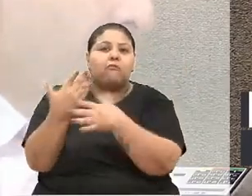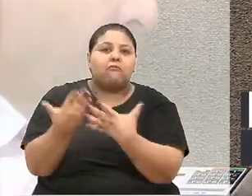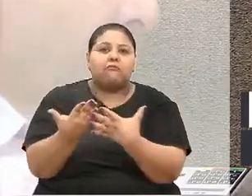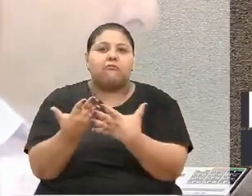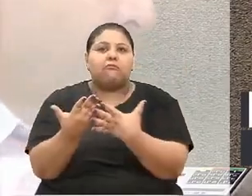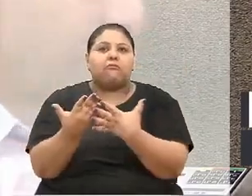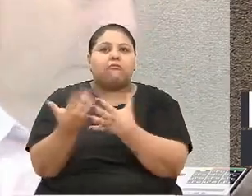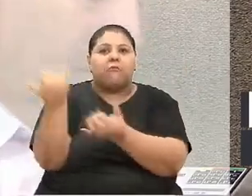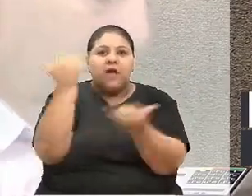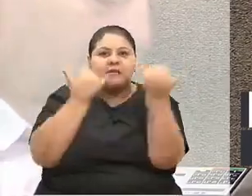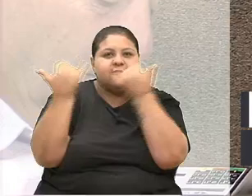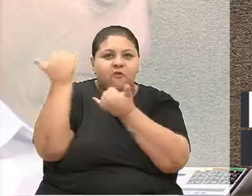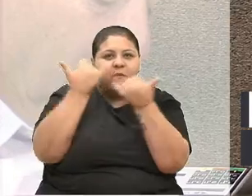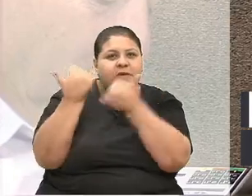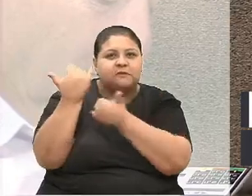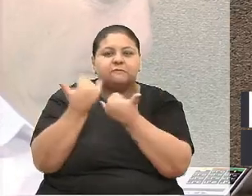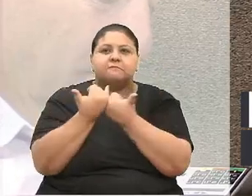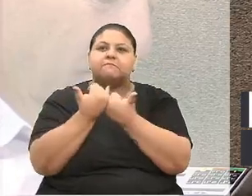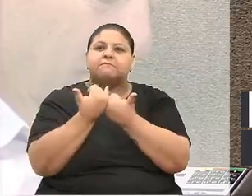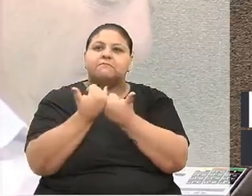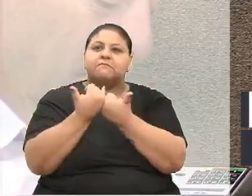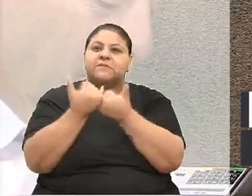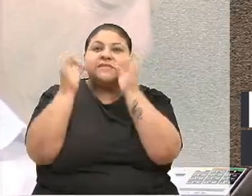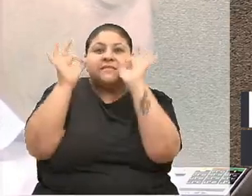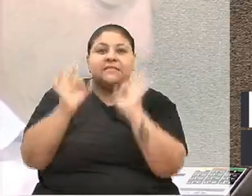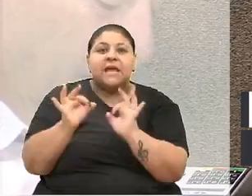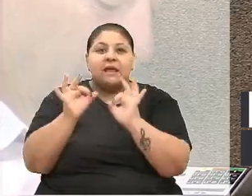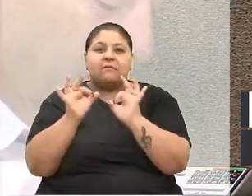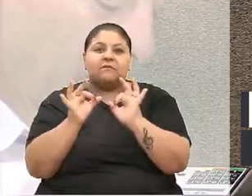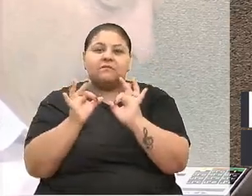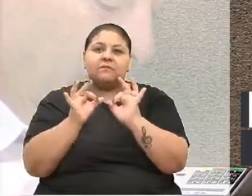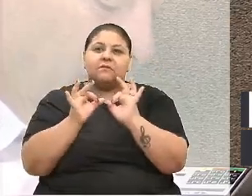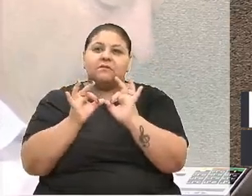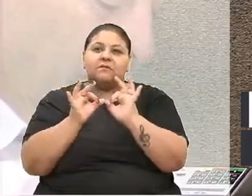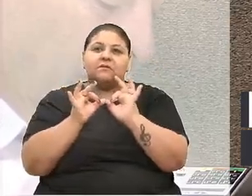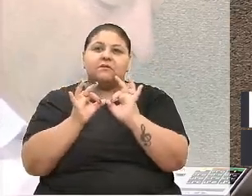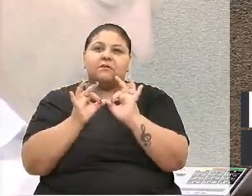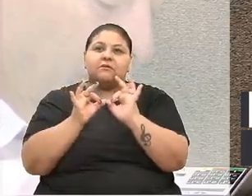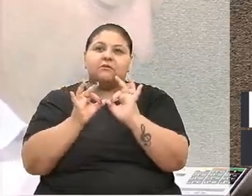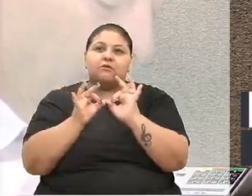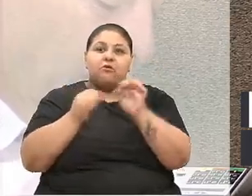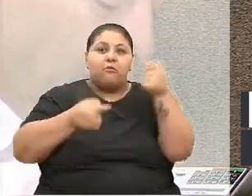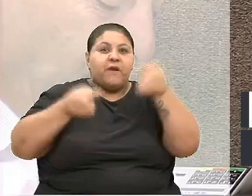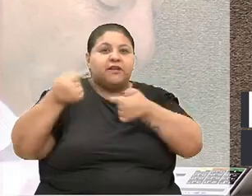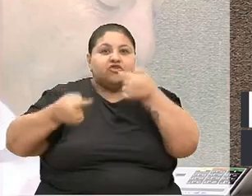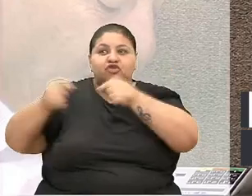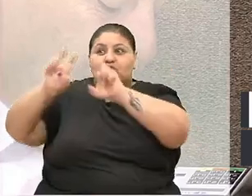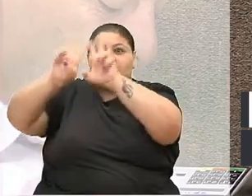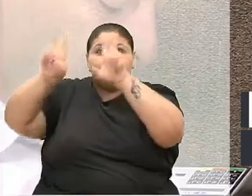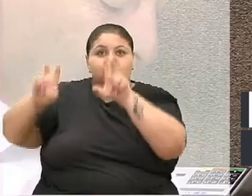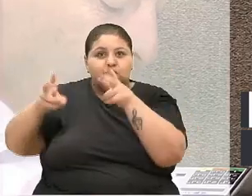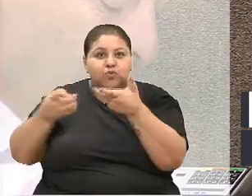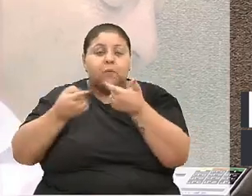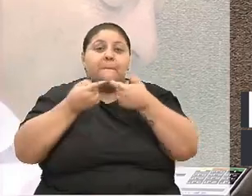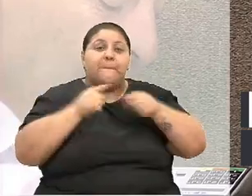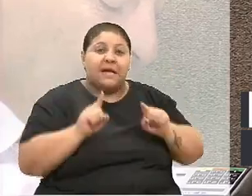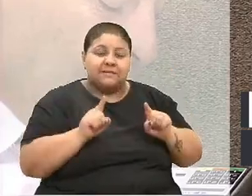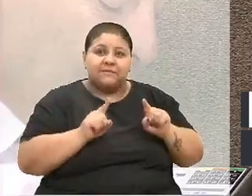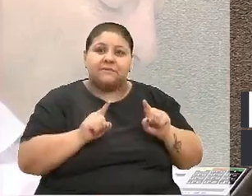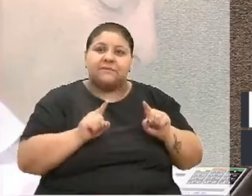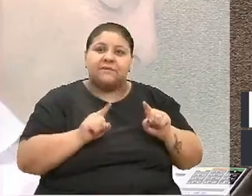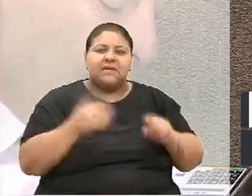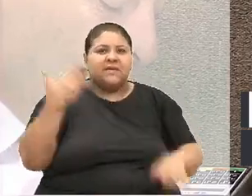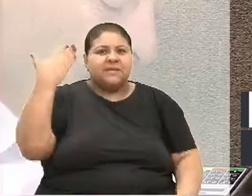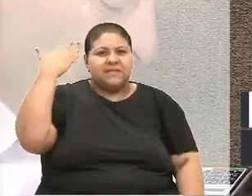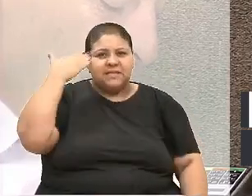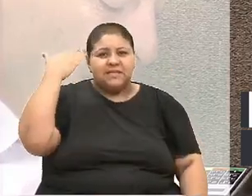as informações exatas para deliberar ali o assunto da matéria, mas sabe